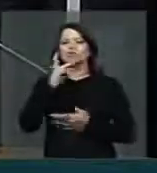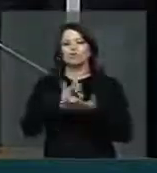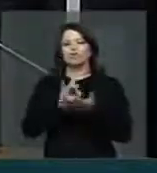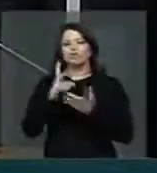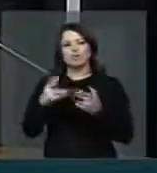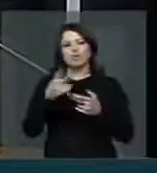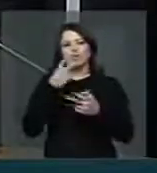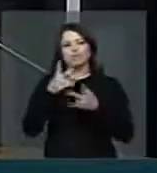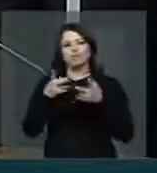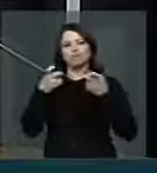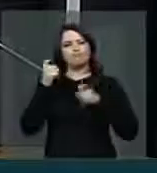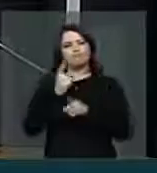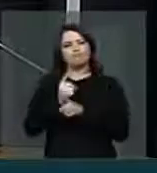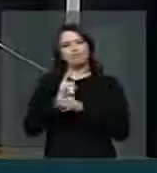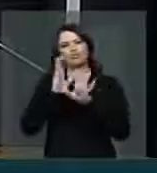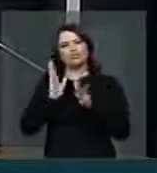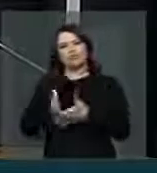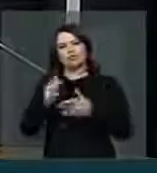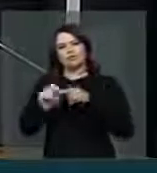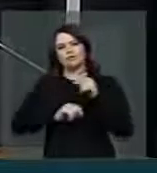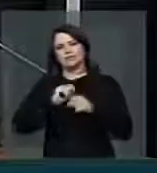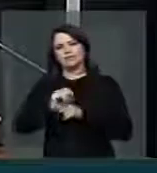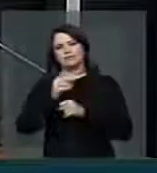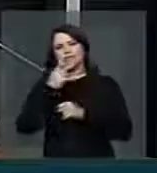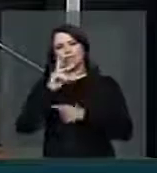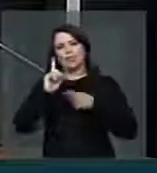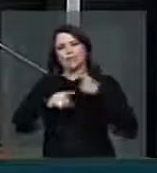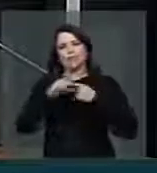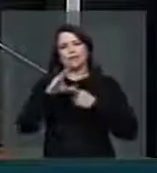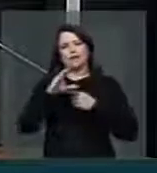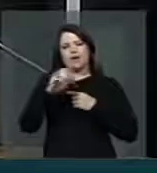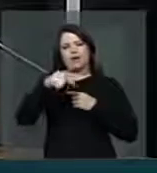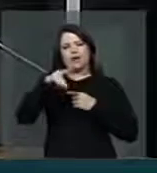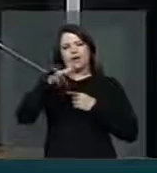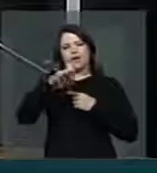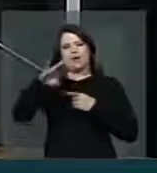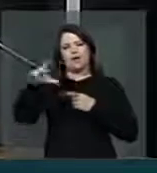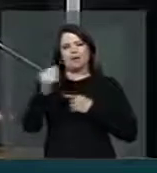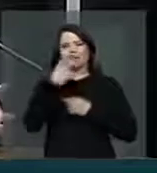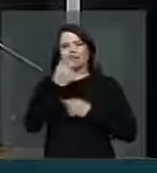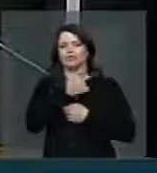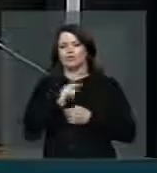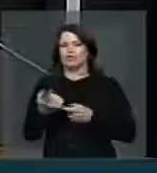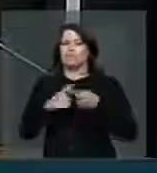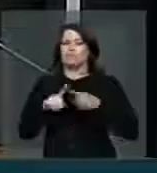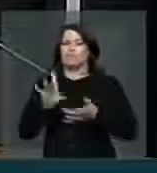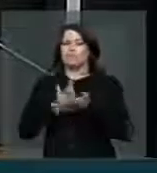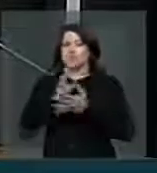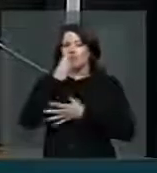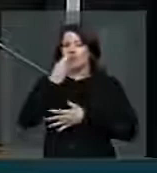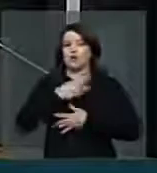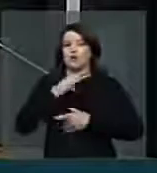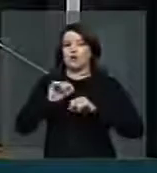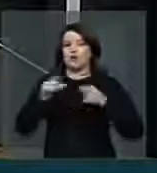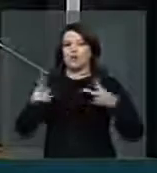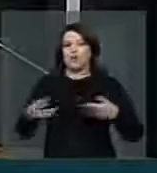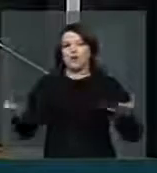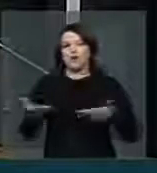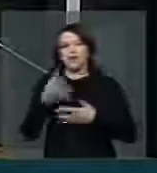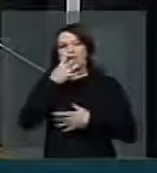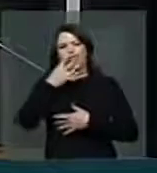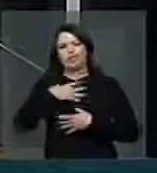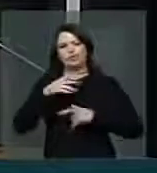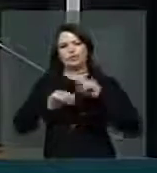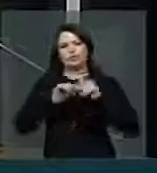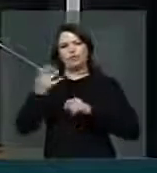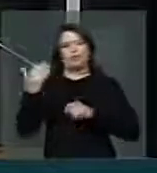com a constatação de que o crime de quadrilha não existiu, não existe quadrilha, mas eu fui acusado, como agora a época me acusa, fui acusado